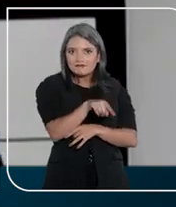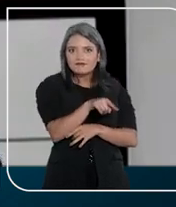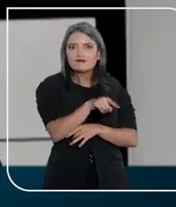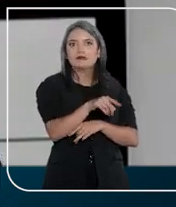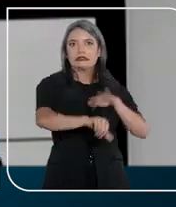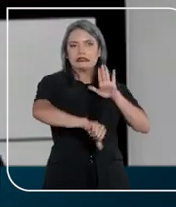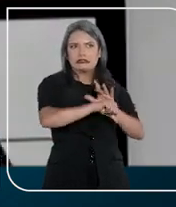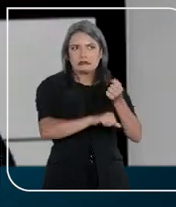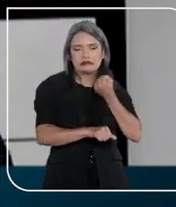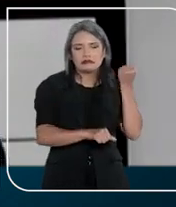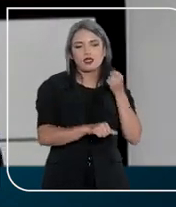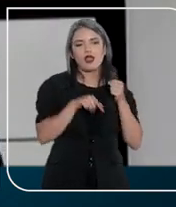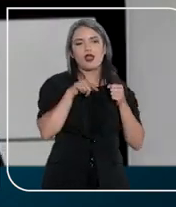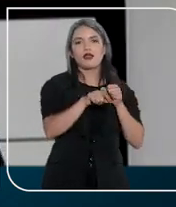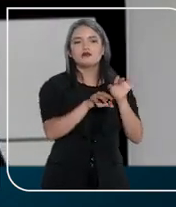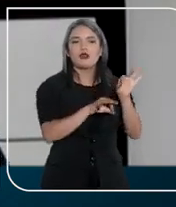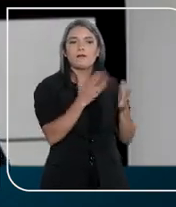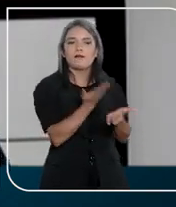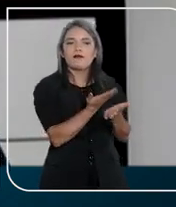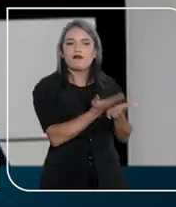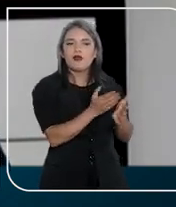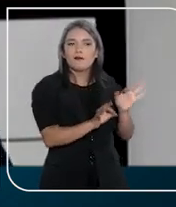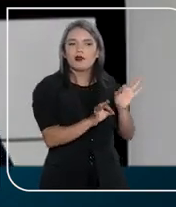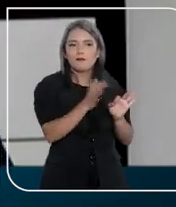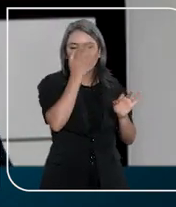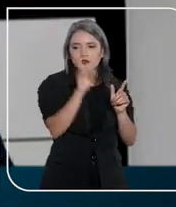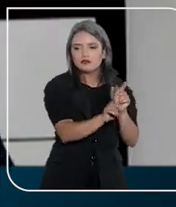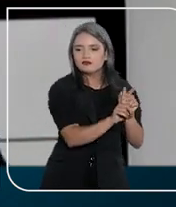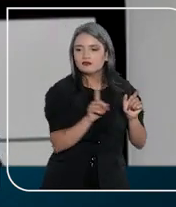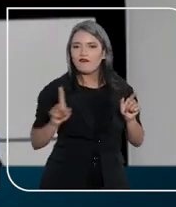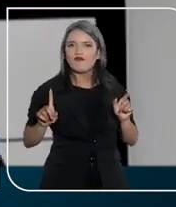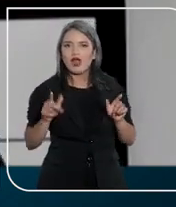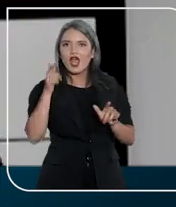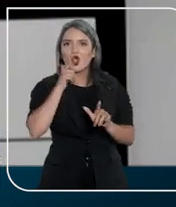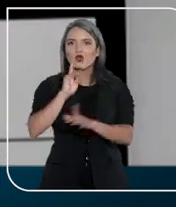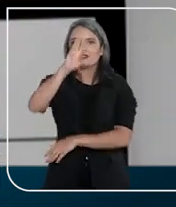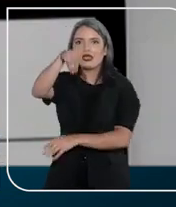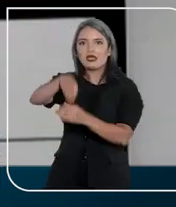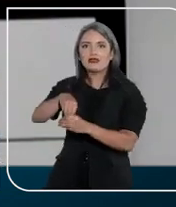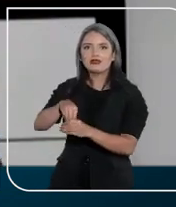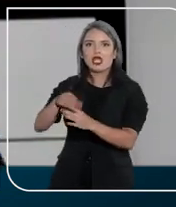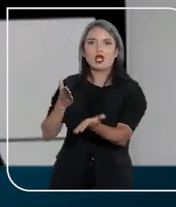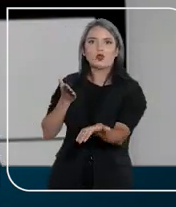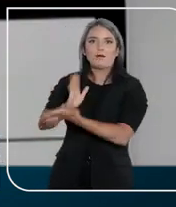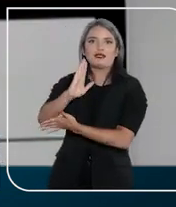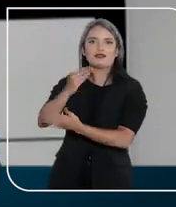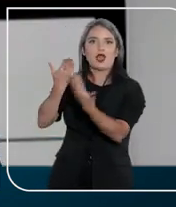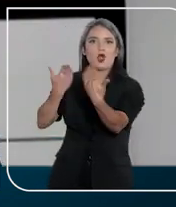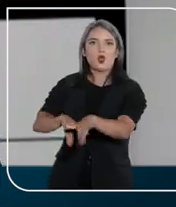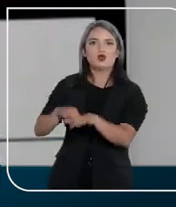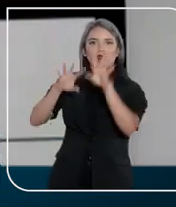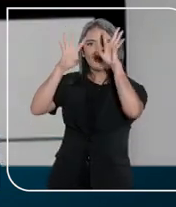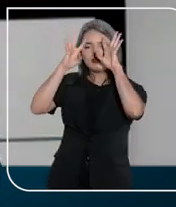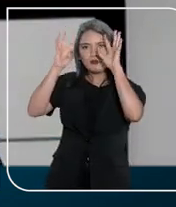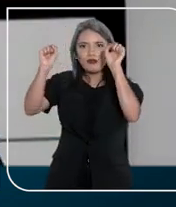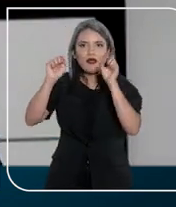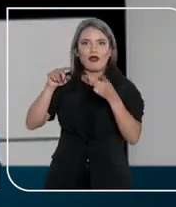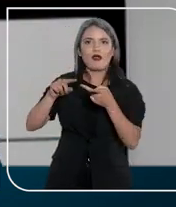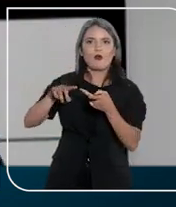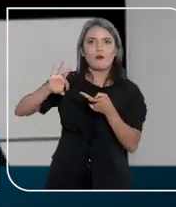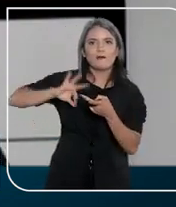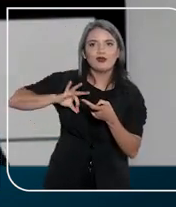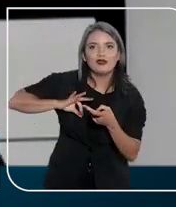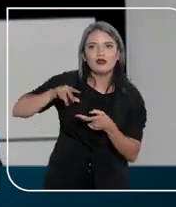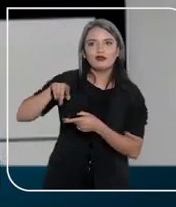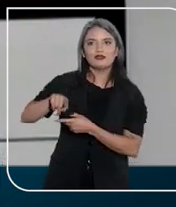estudo de alguns candidatos que depois ingressam dentro de tribunais, ingressam dentro de forças policiais e